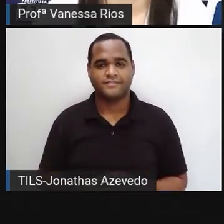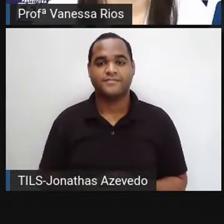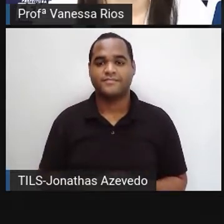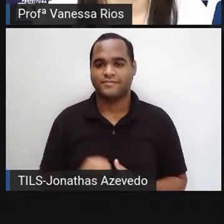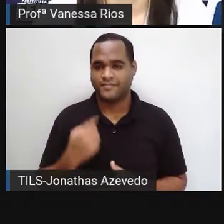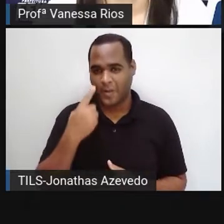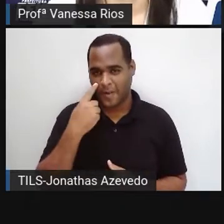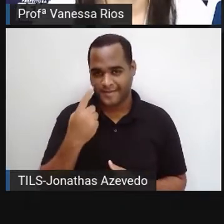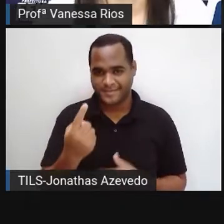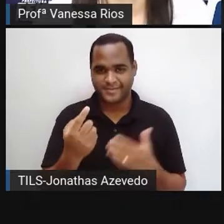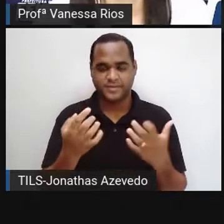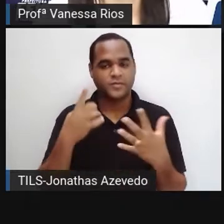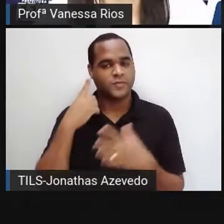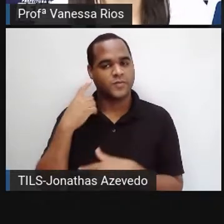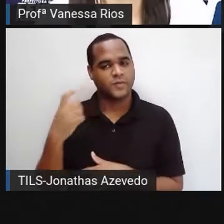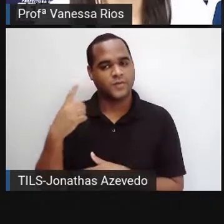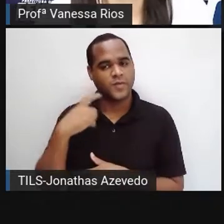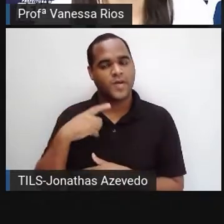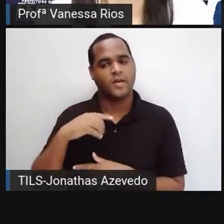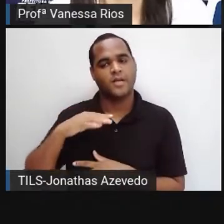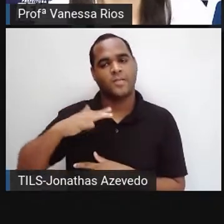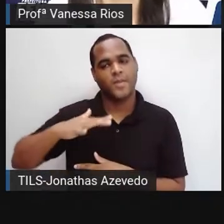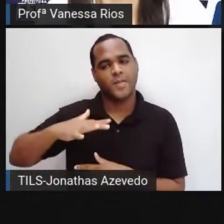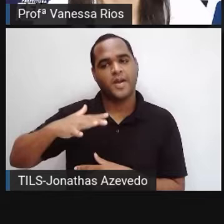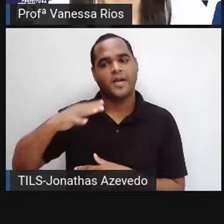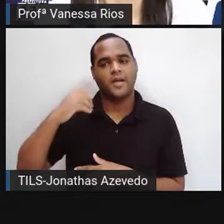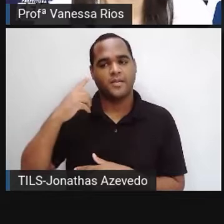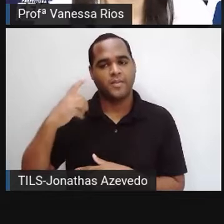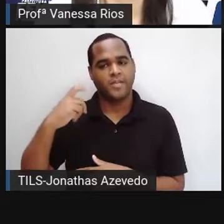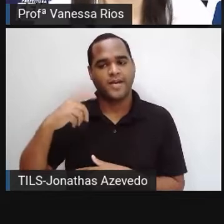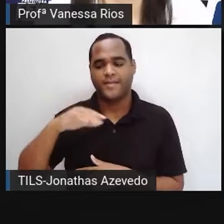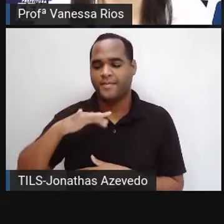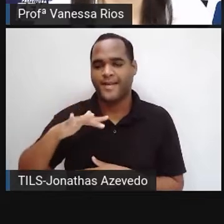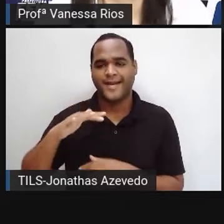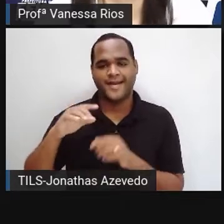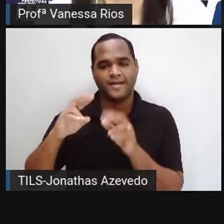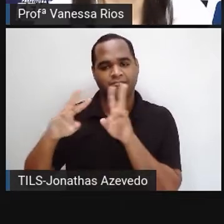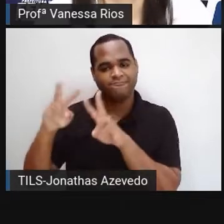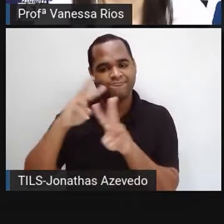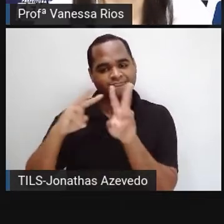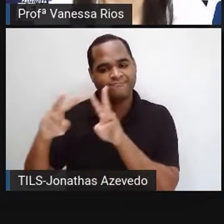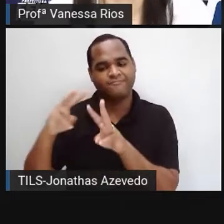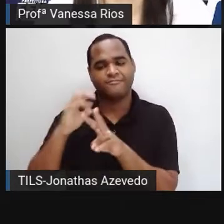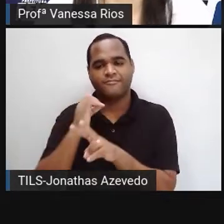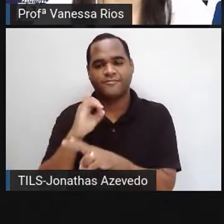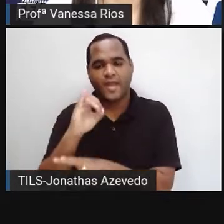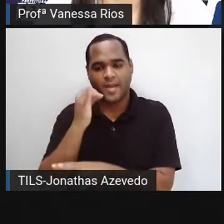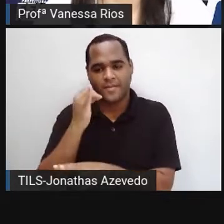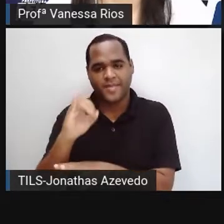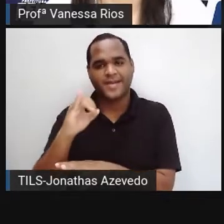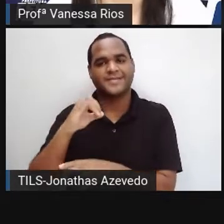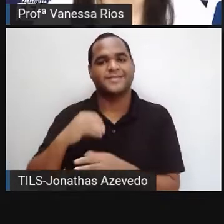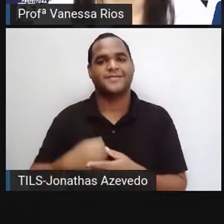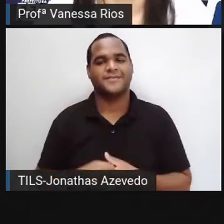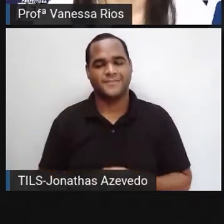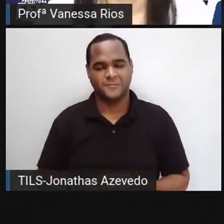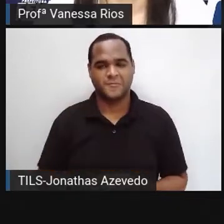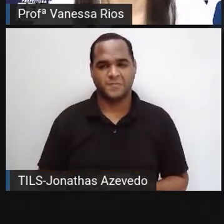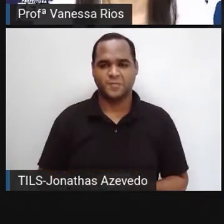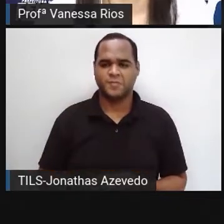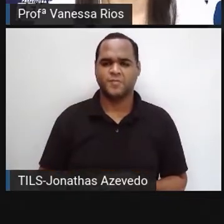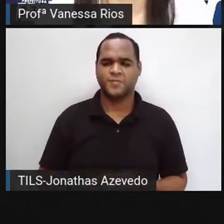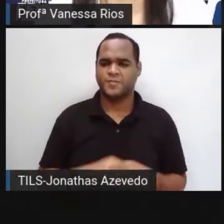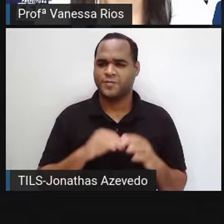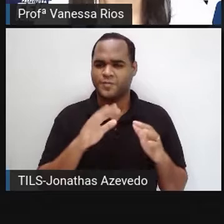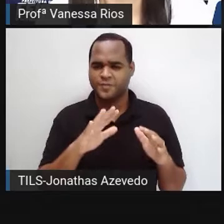Olha só. O som é uma vibração que se propaga pelo ar, transmitindo energia. E